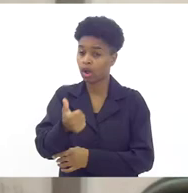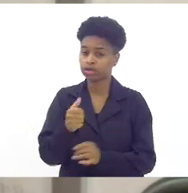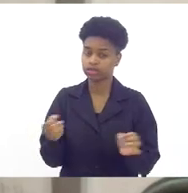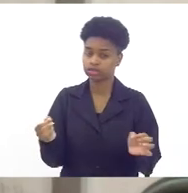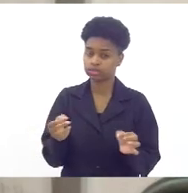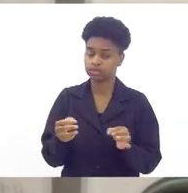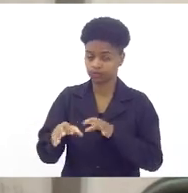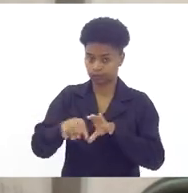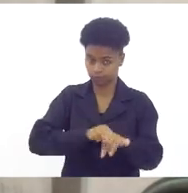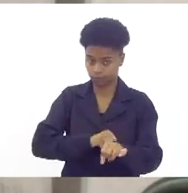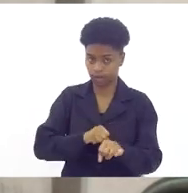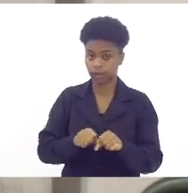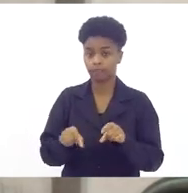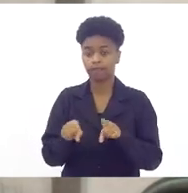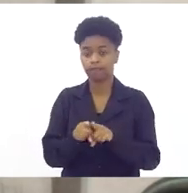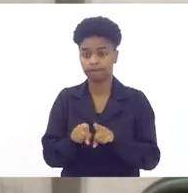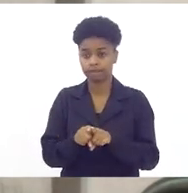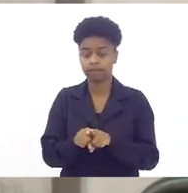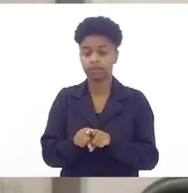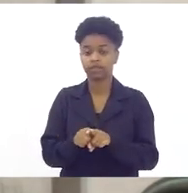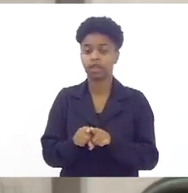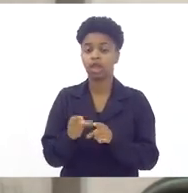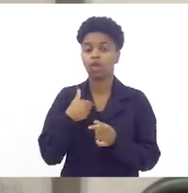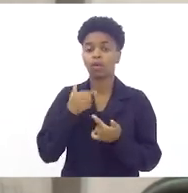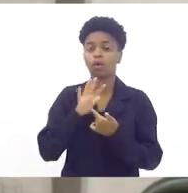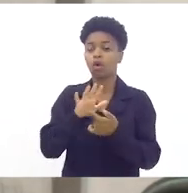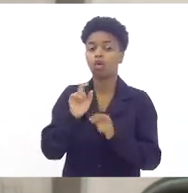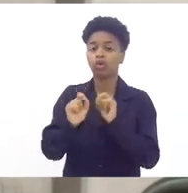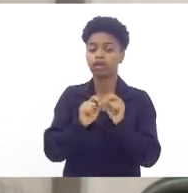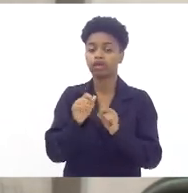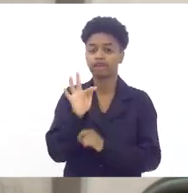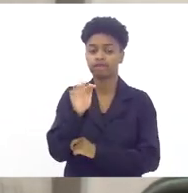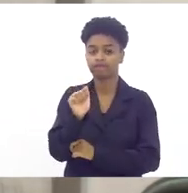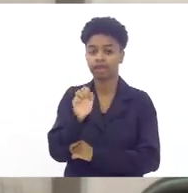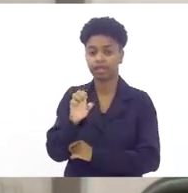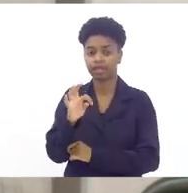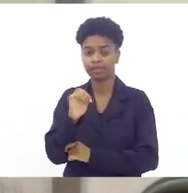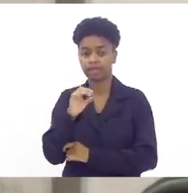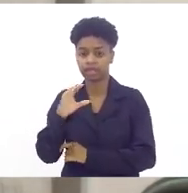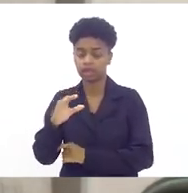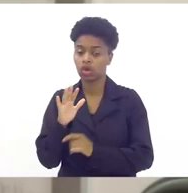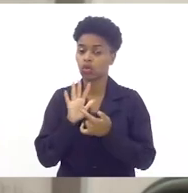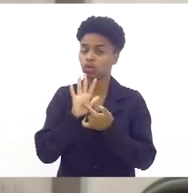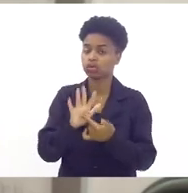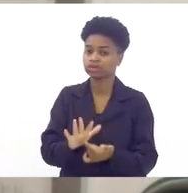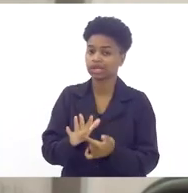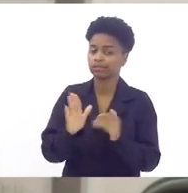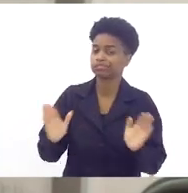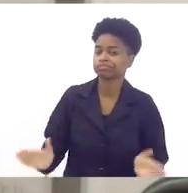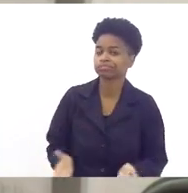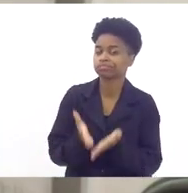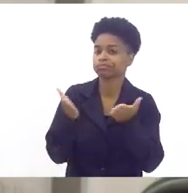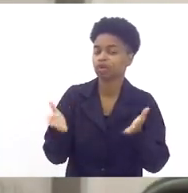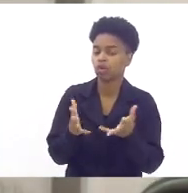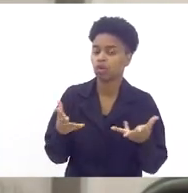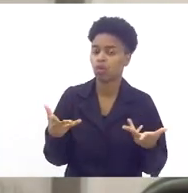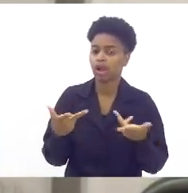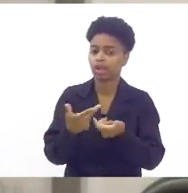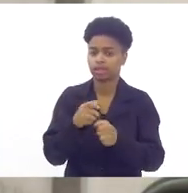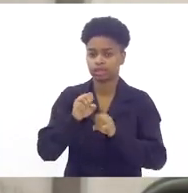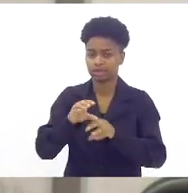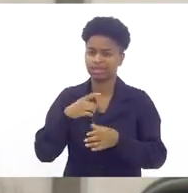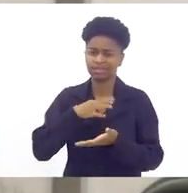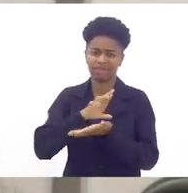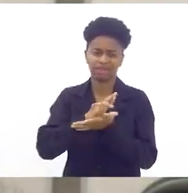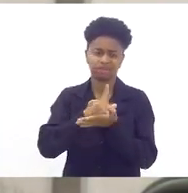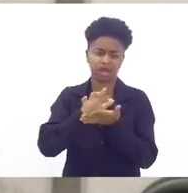sofro tudo que Faetec pode proporcionar de qualidade de ensino eu tenho diversos diversos